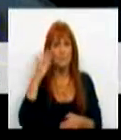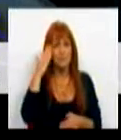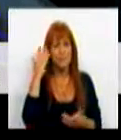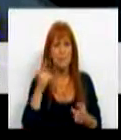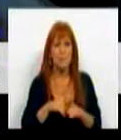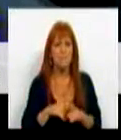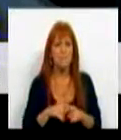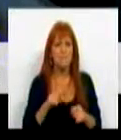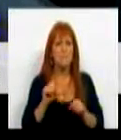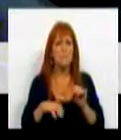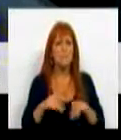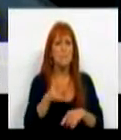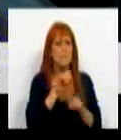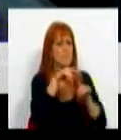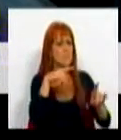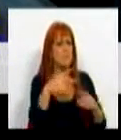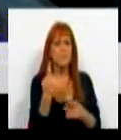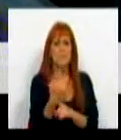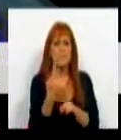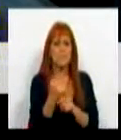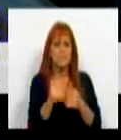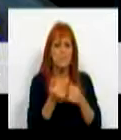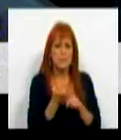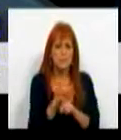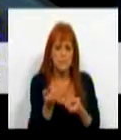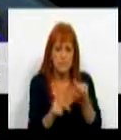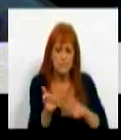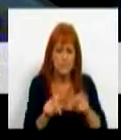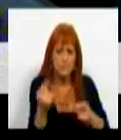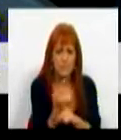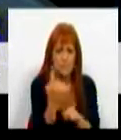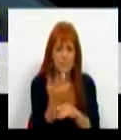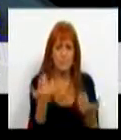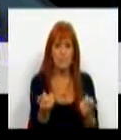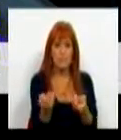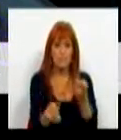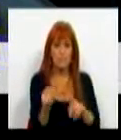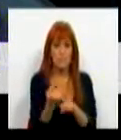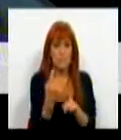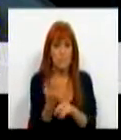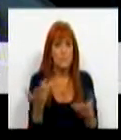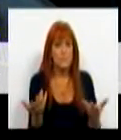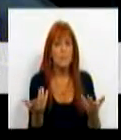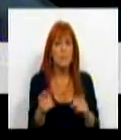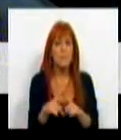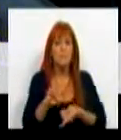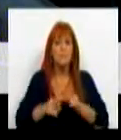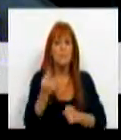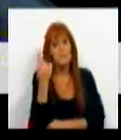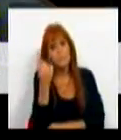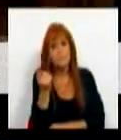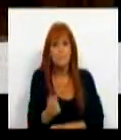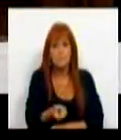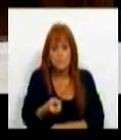que aquilo que aconteceu com o Banif é uma sucessão de várias circunstâncias, nas quais uma